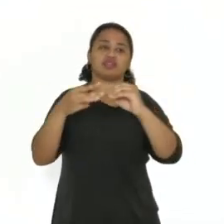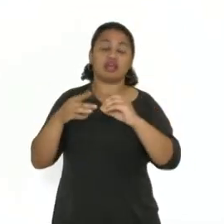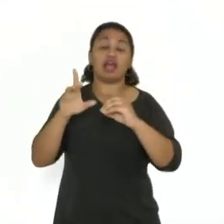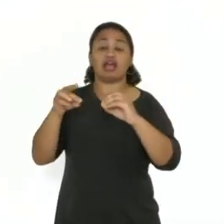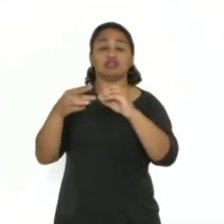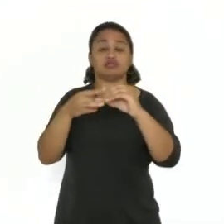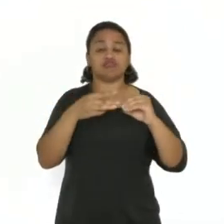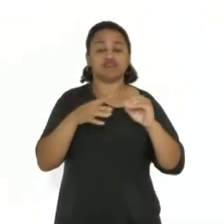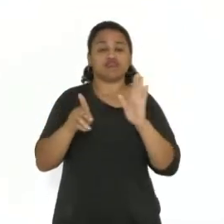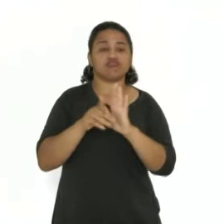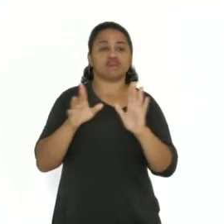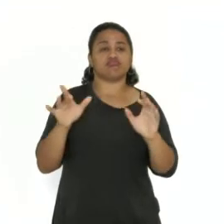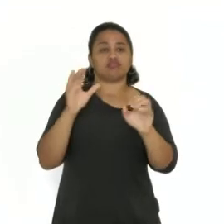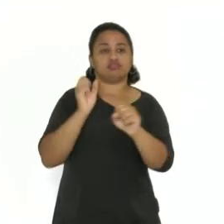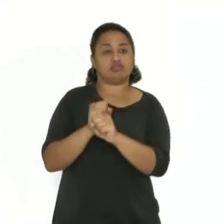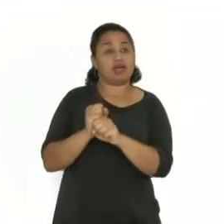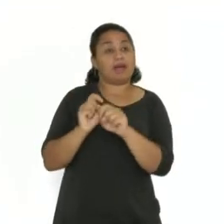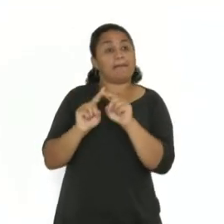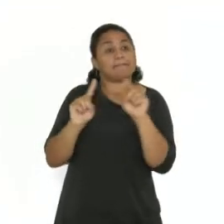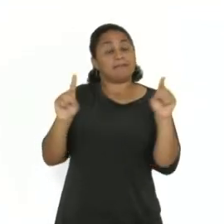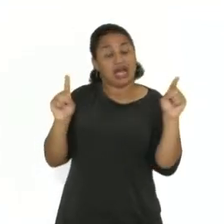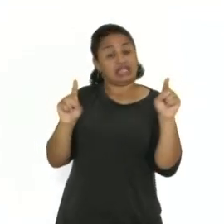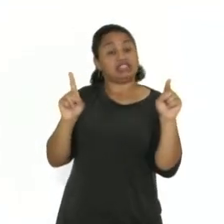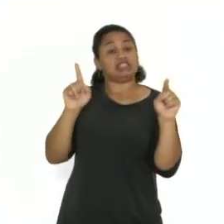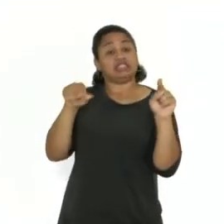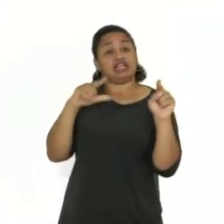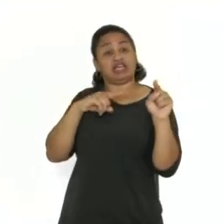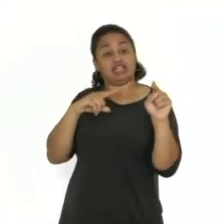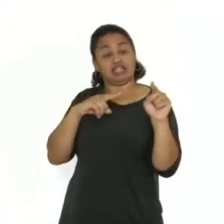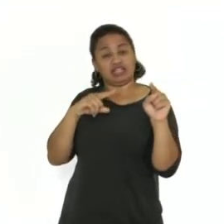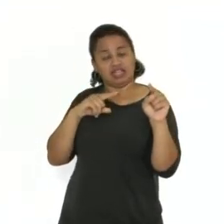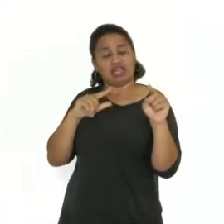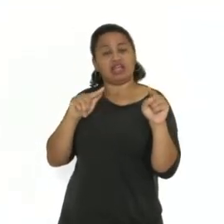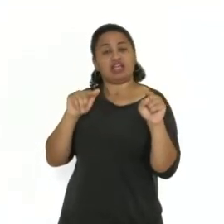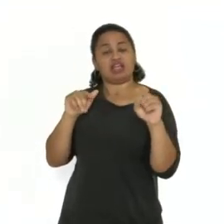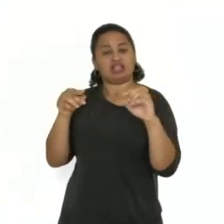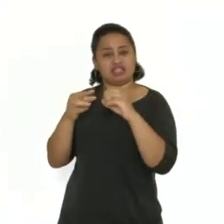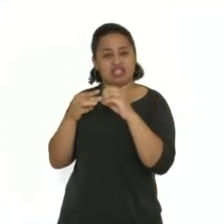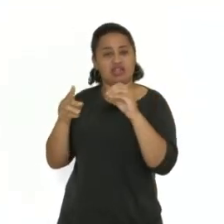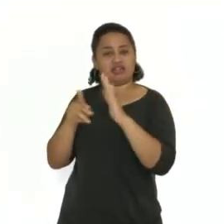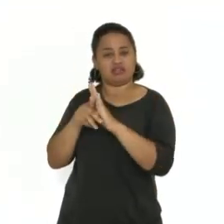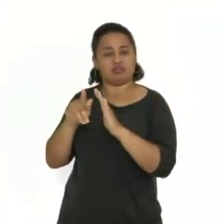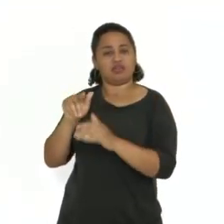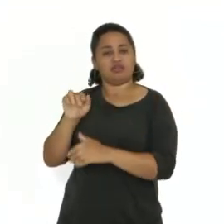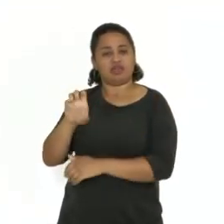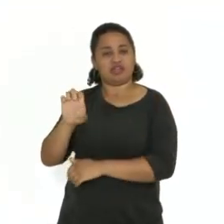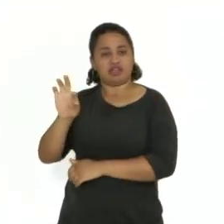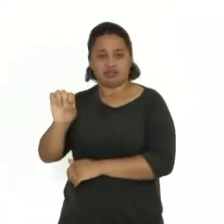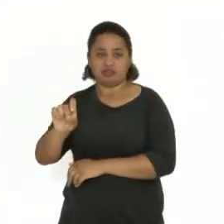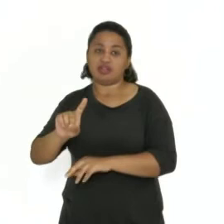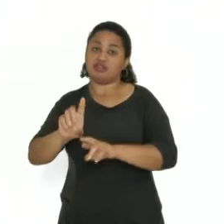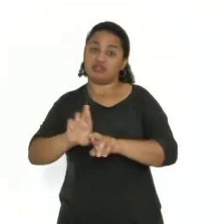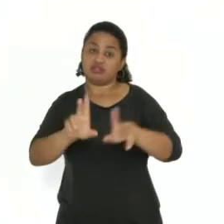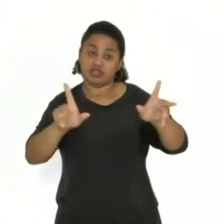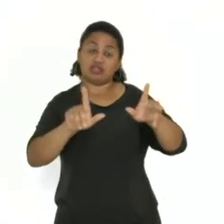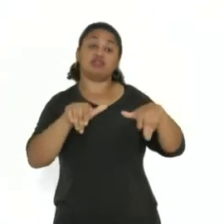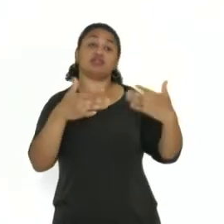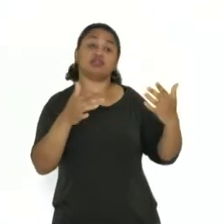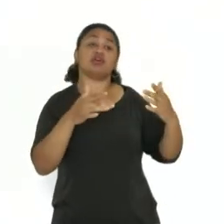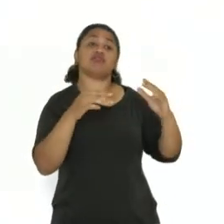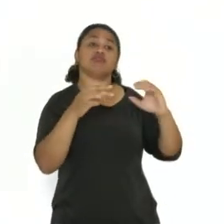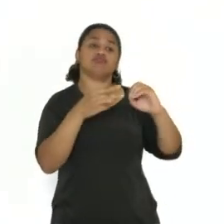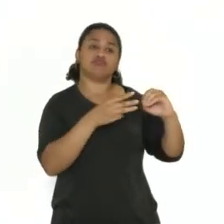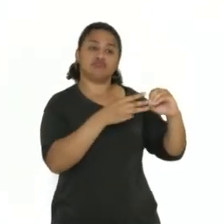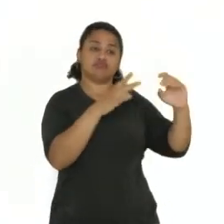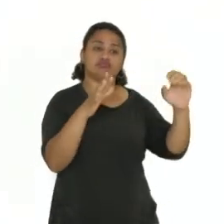somática, exceto os gametas. Desta forma, as células somáticas representam todas as células